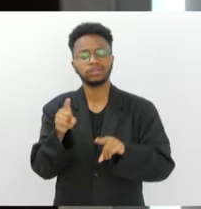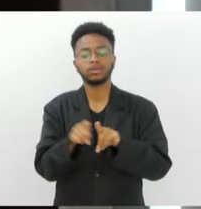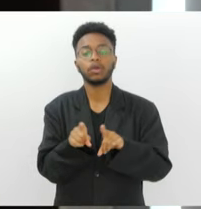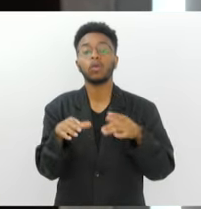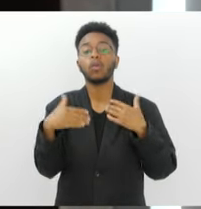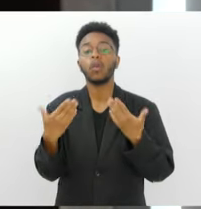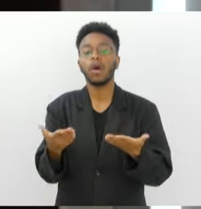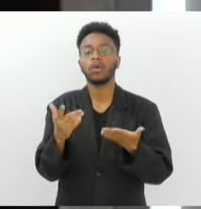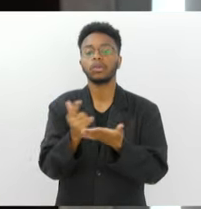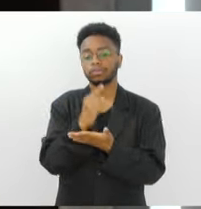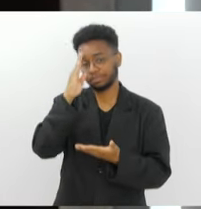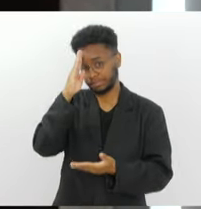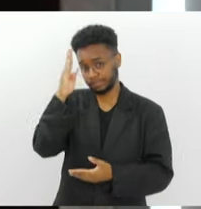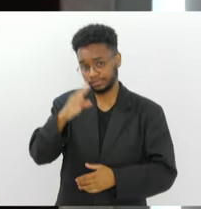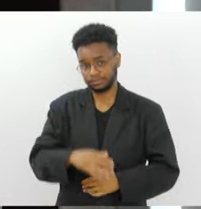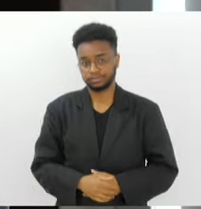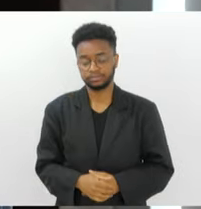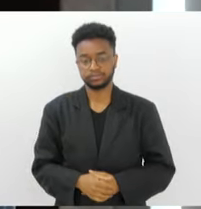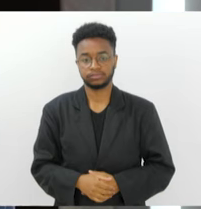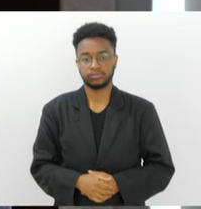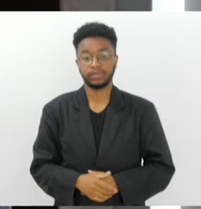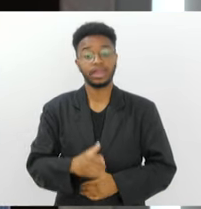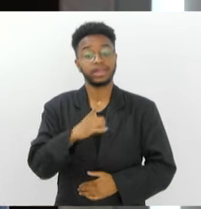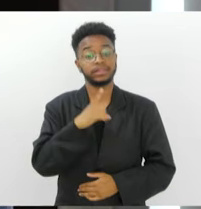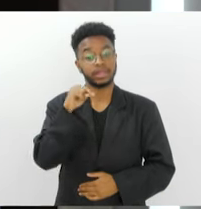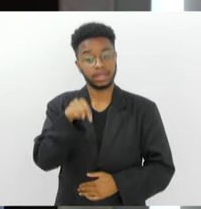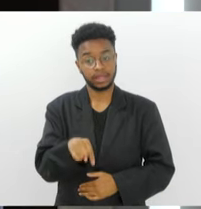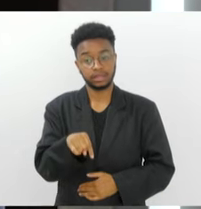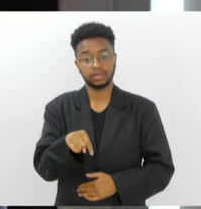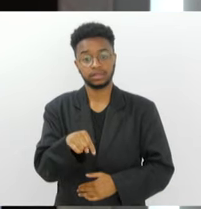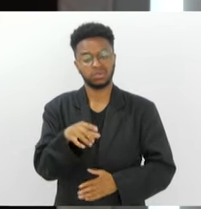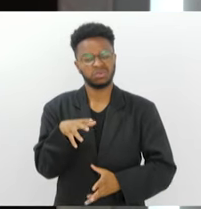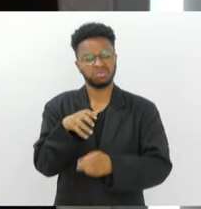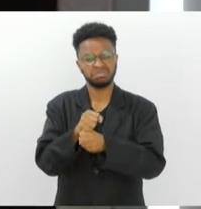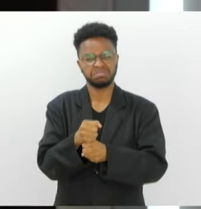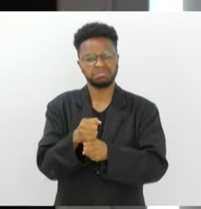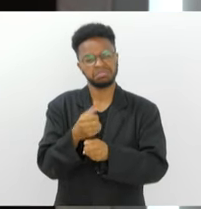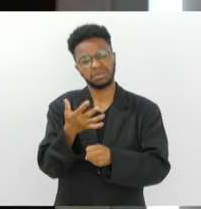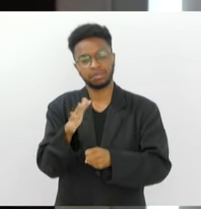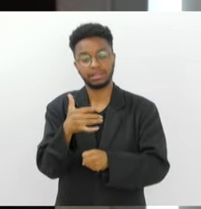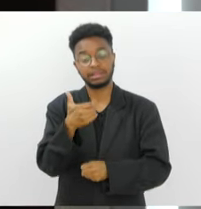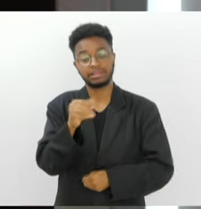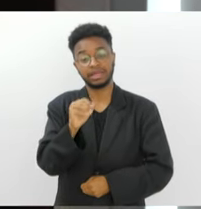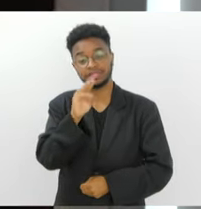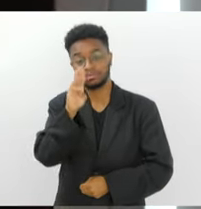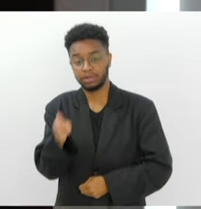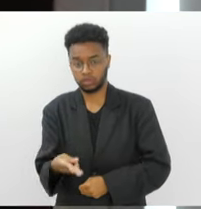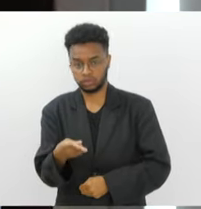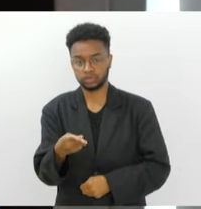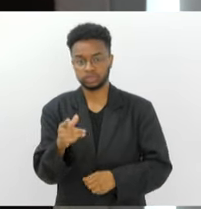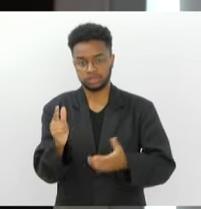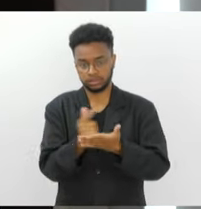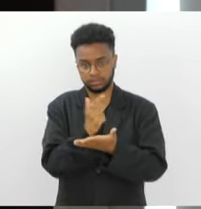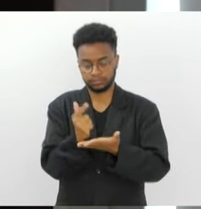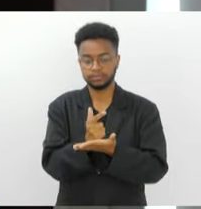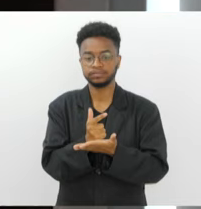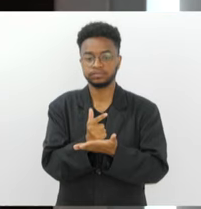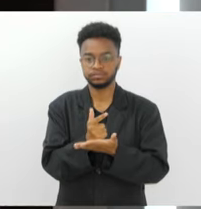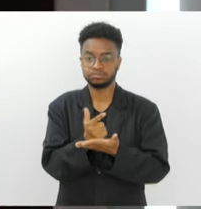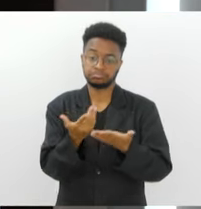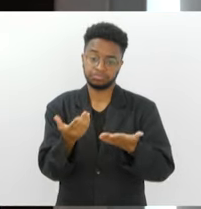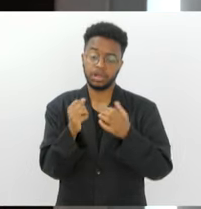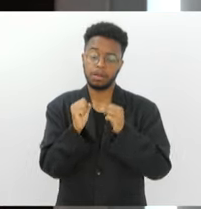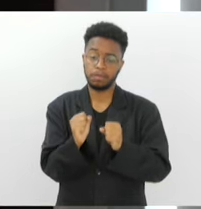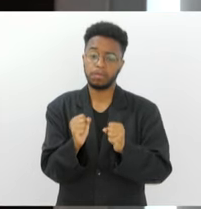obras que se destacam? Olha, nós temos, numa conta baixa, 10 milhões de itens que podem